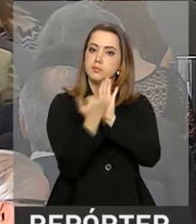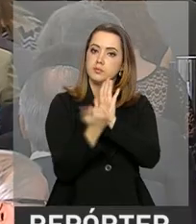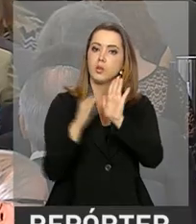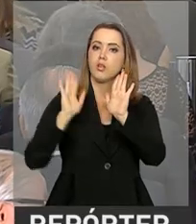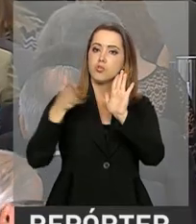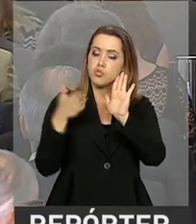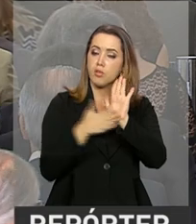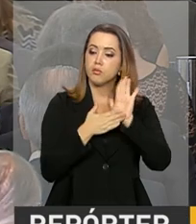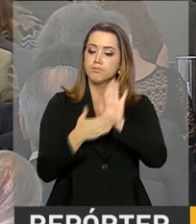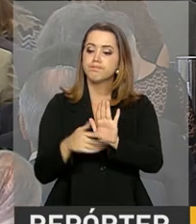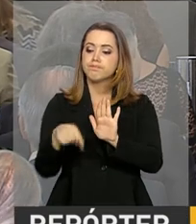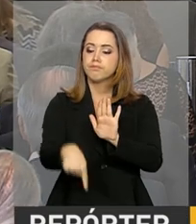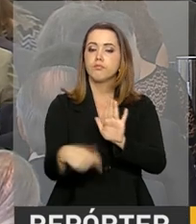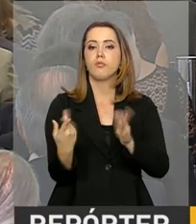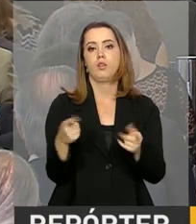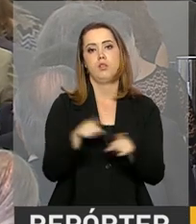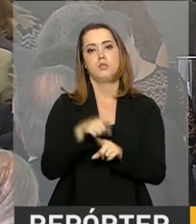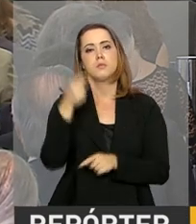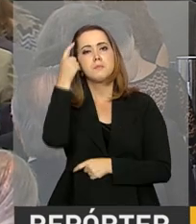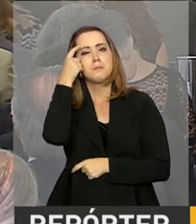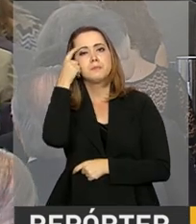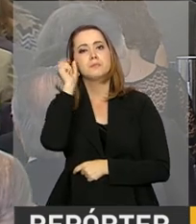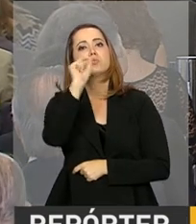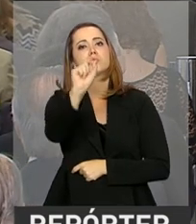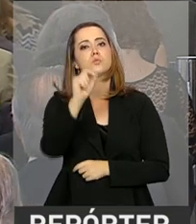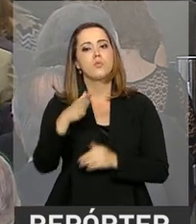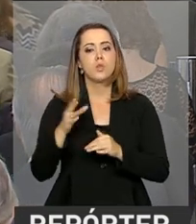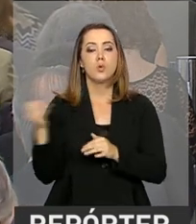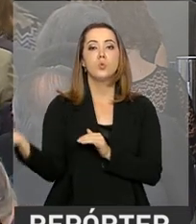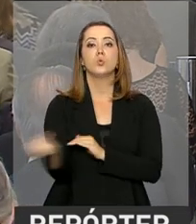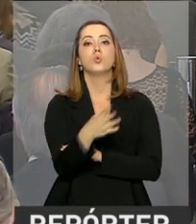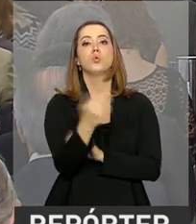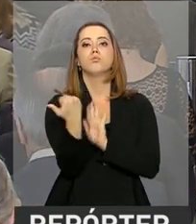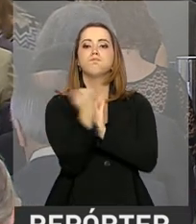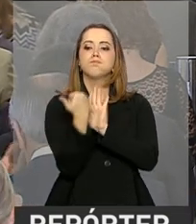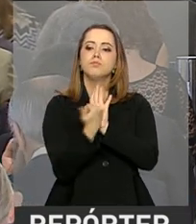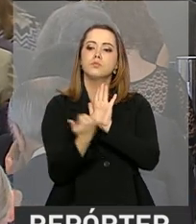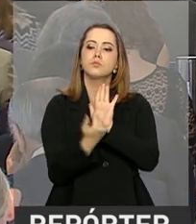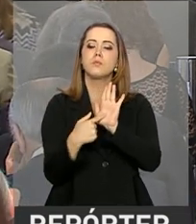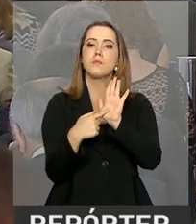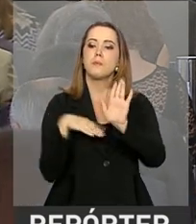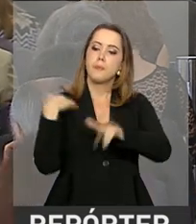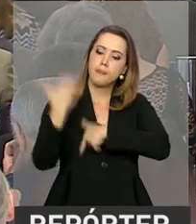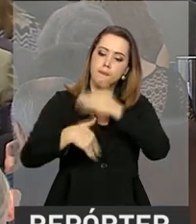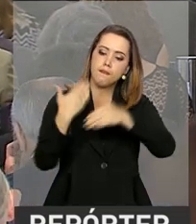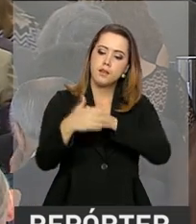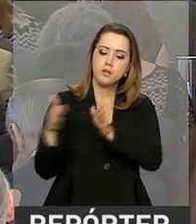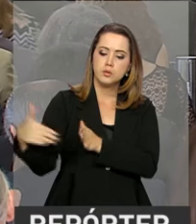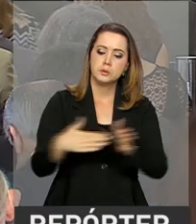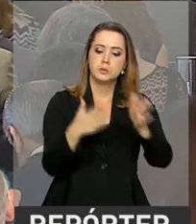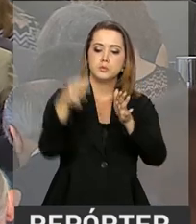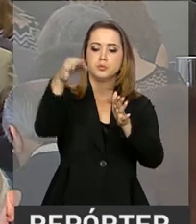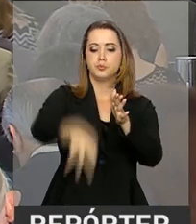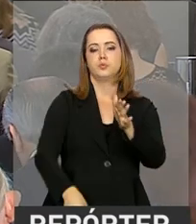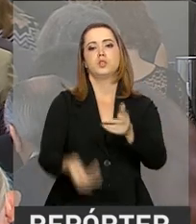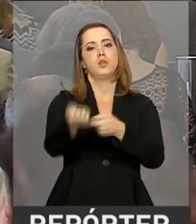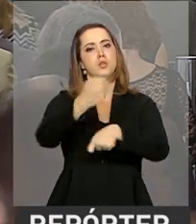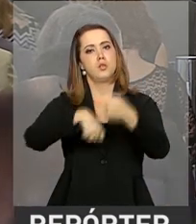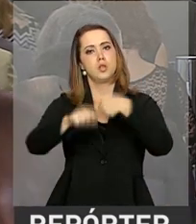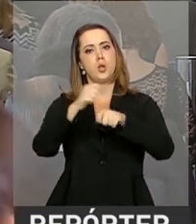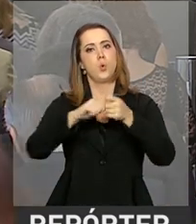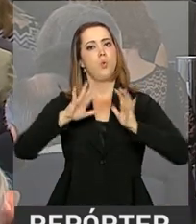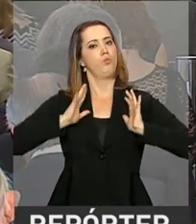temos consciência de que um novo projeto de desenvolvimento que coloque o país no rumo certo da economia